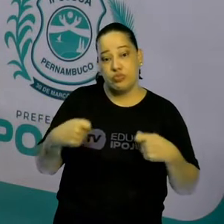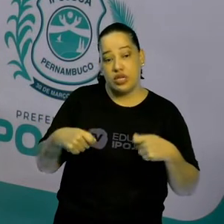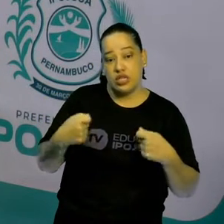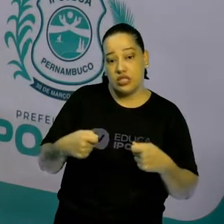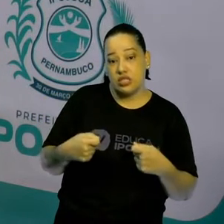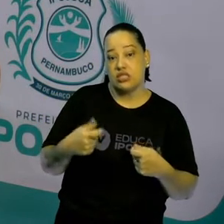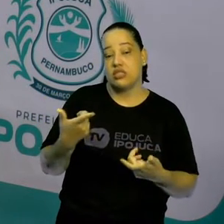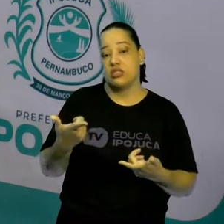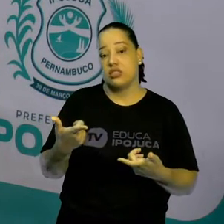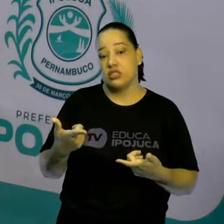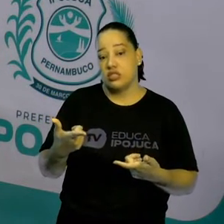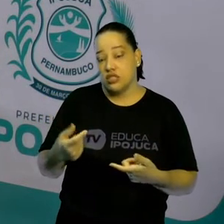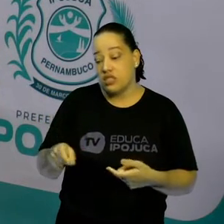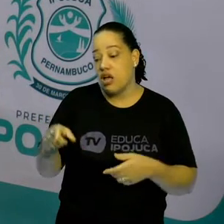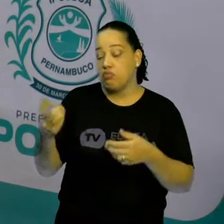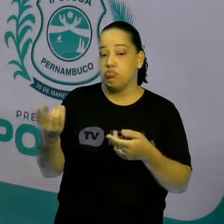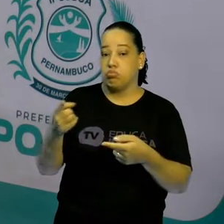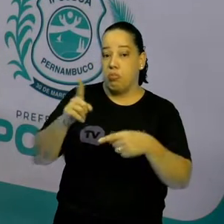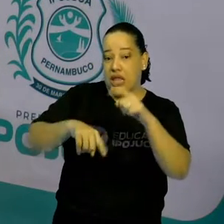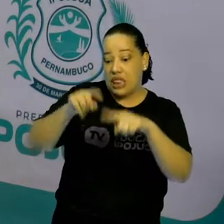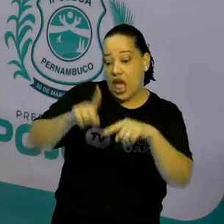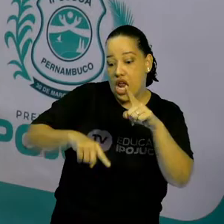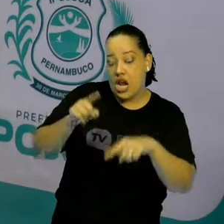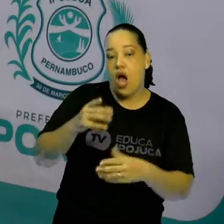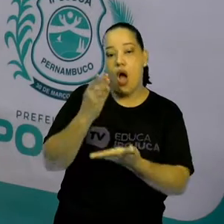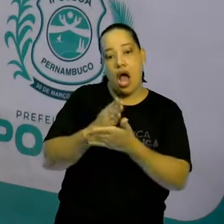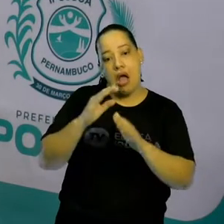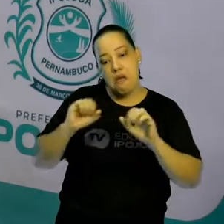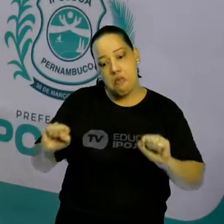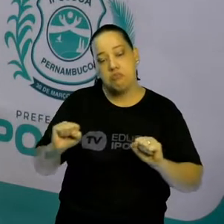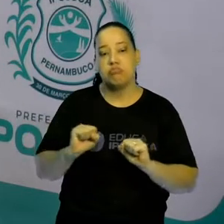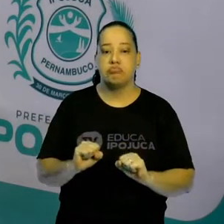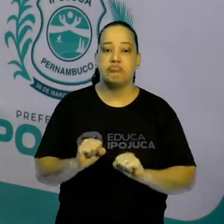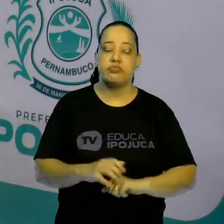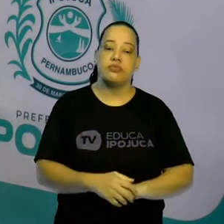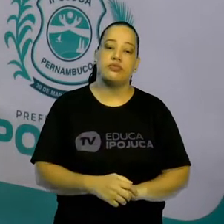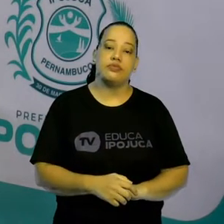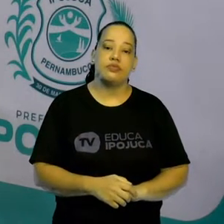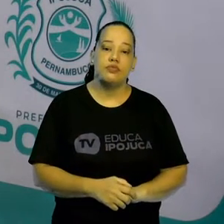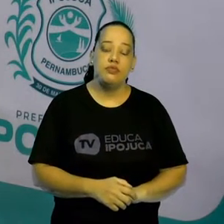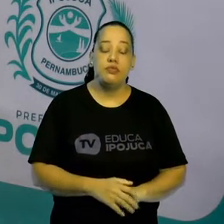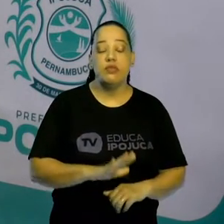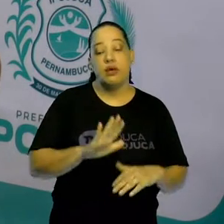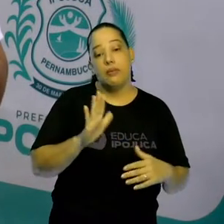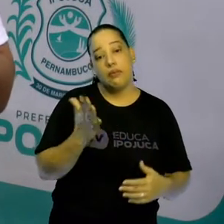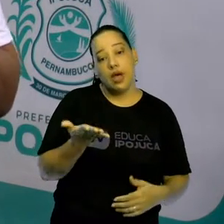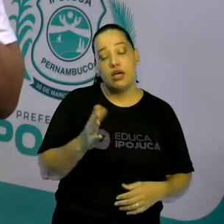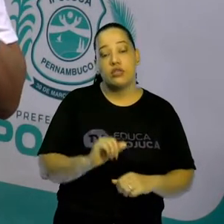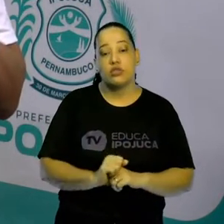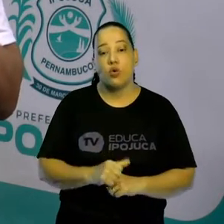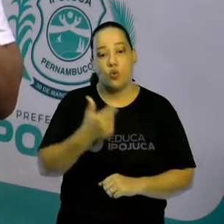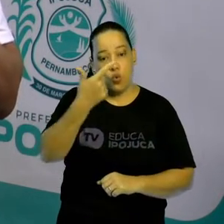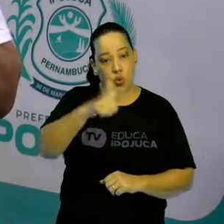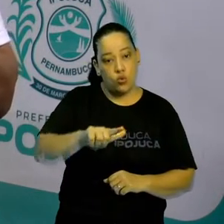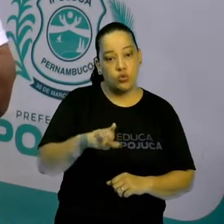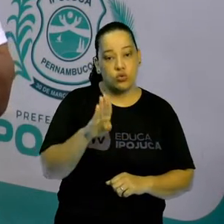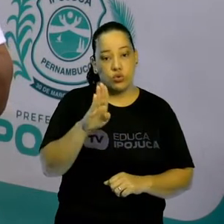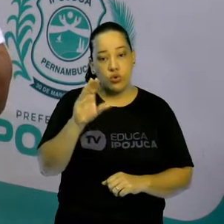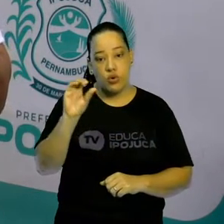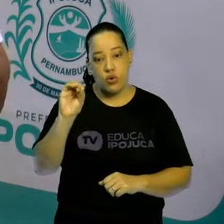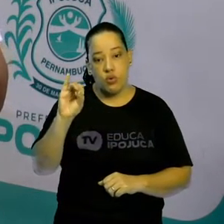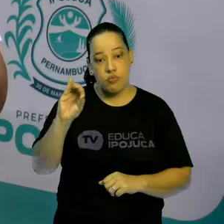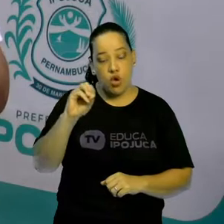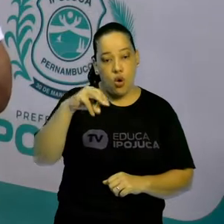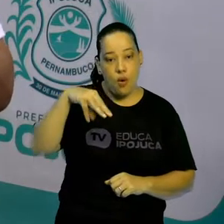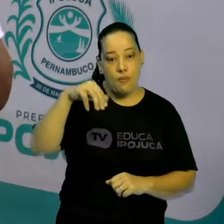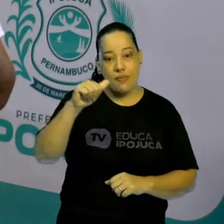são renováveis, eles podem acabar a qualquer momento. Já a geração da biomassa é aquela, lembra que é aquela